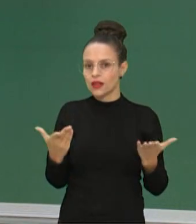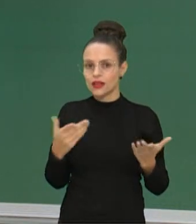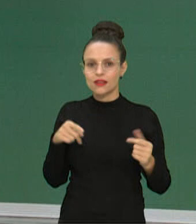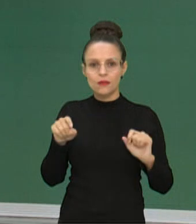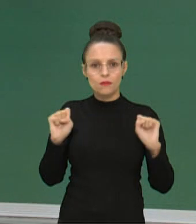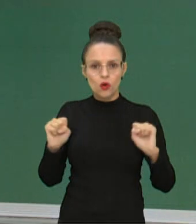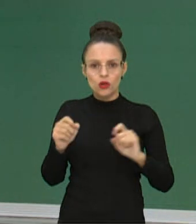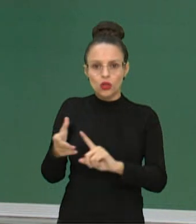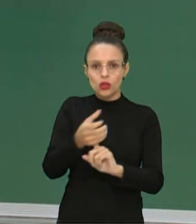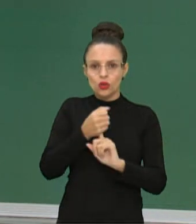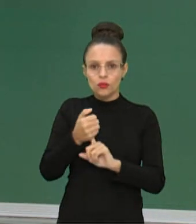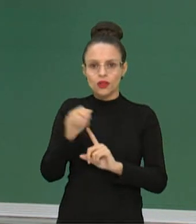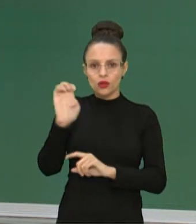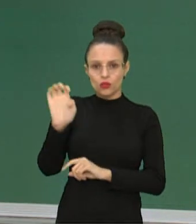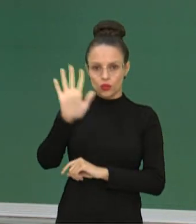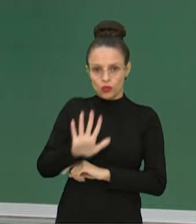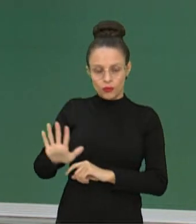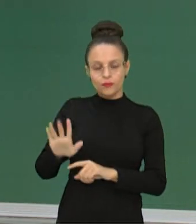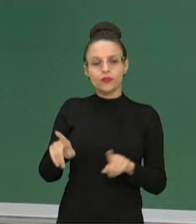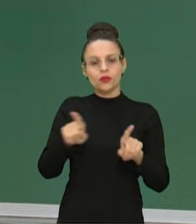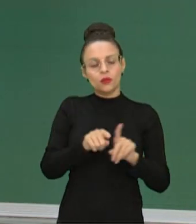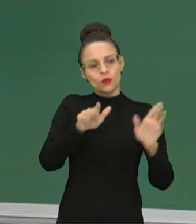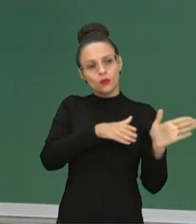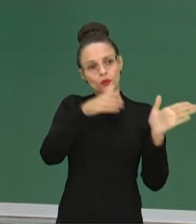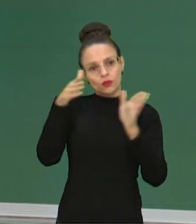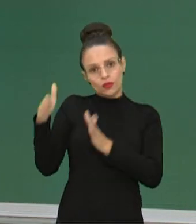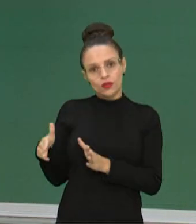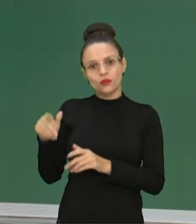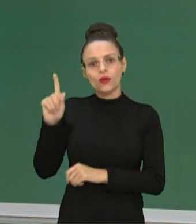soviéticos podem dominar toda a Europa. E o outro lado